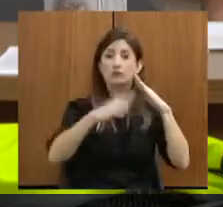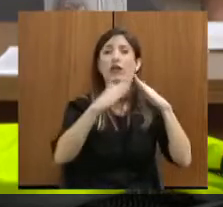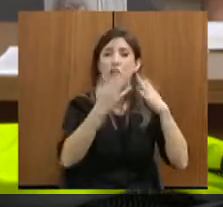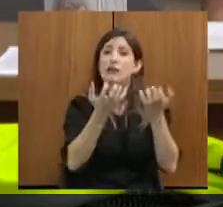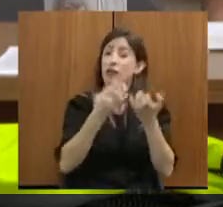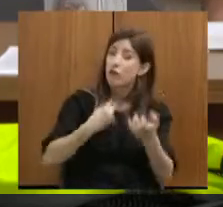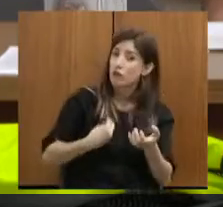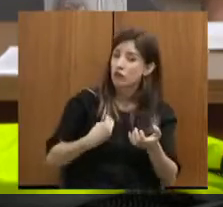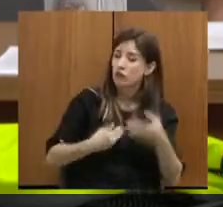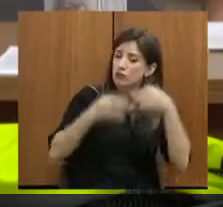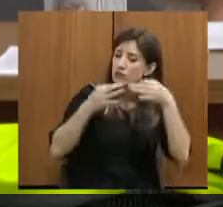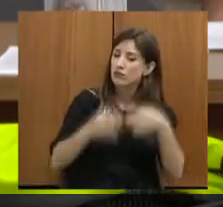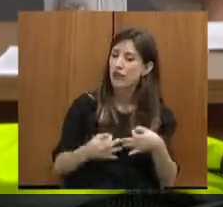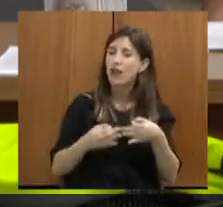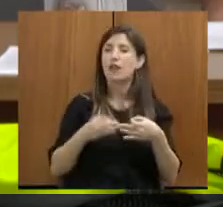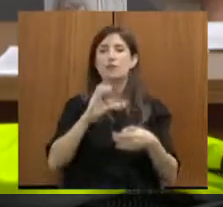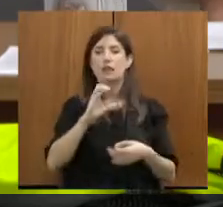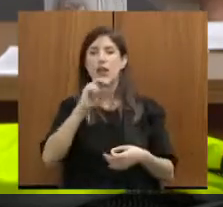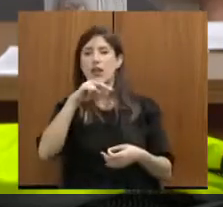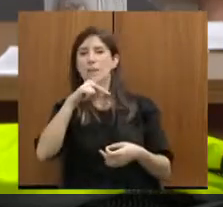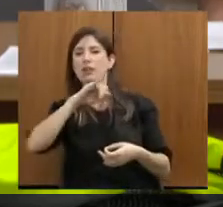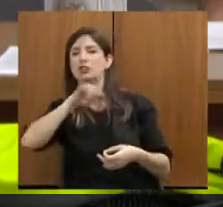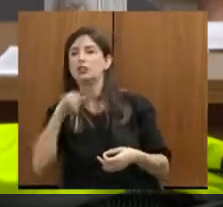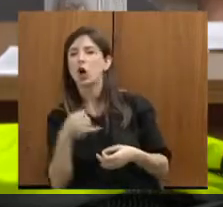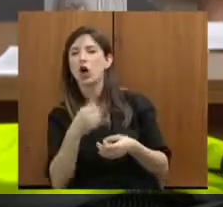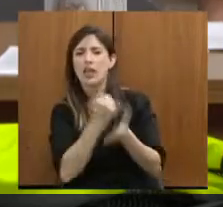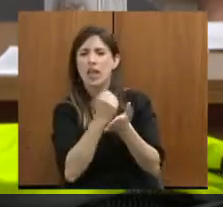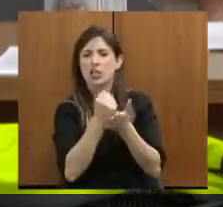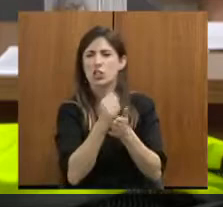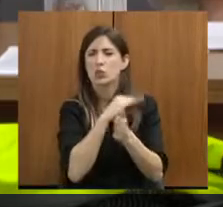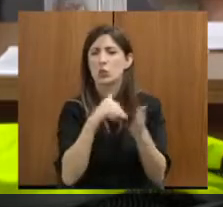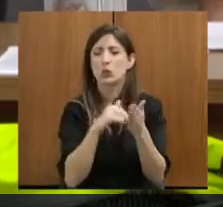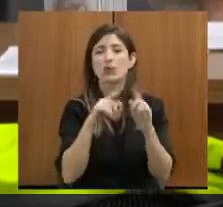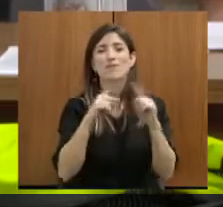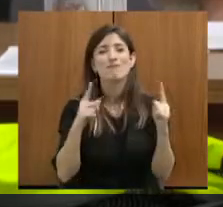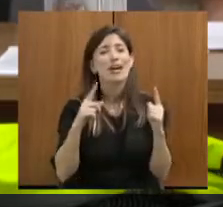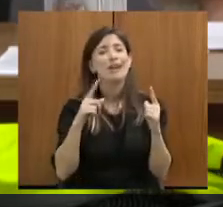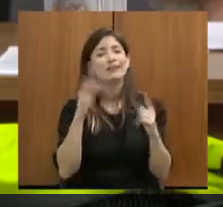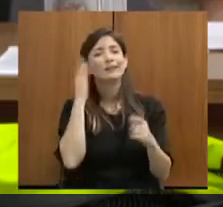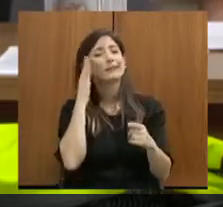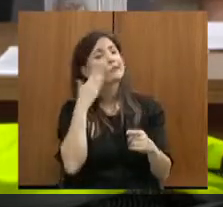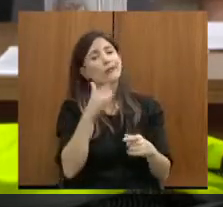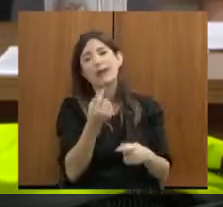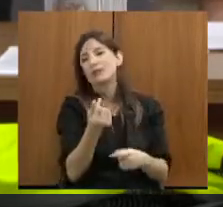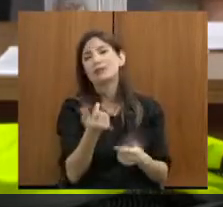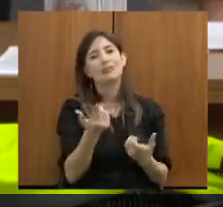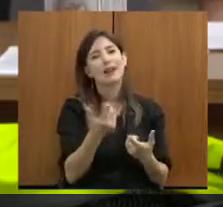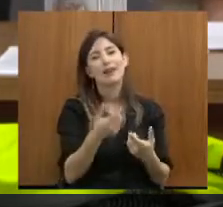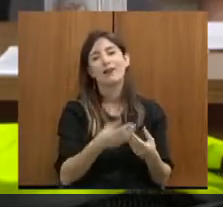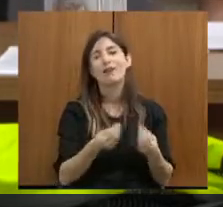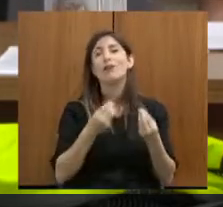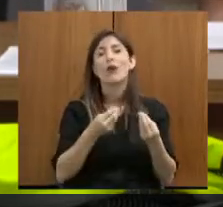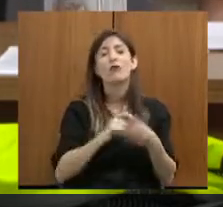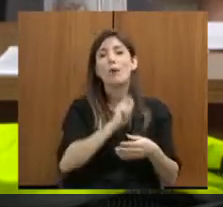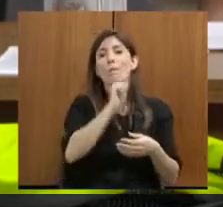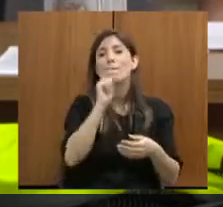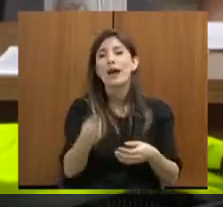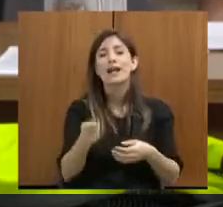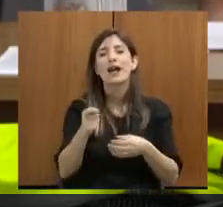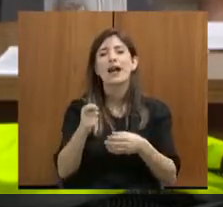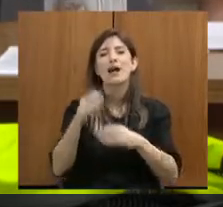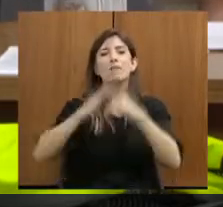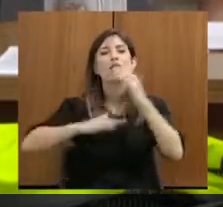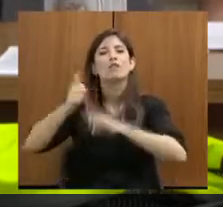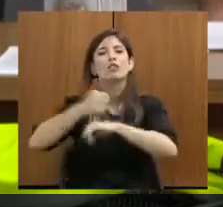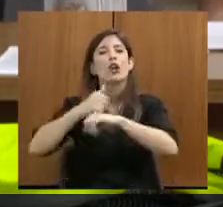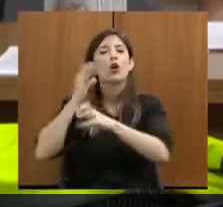aquela coisa toda mas sabe que não tem como fazer tudo é contador quem tem condições aqui de pagar r$ 200 um contador